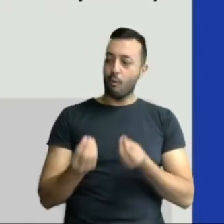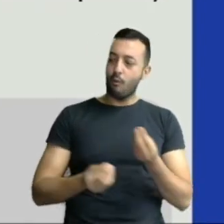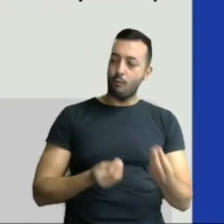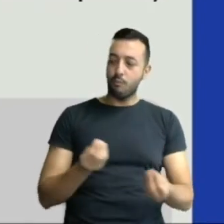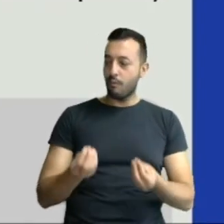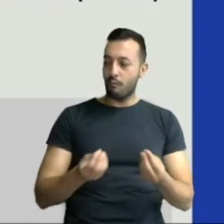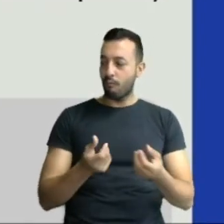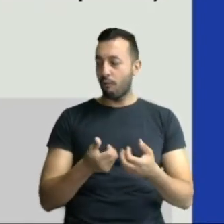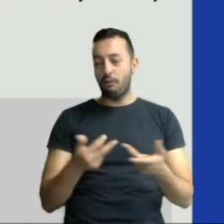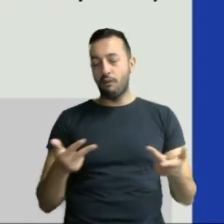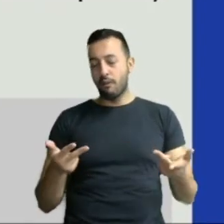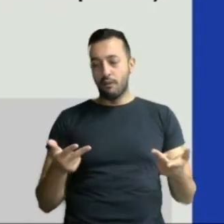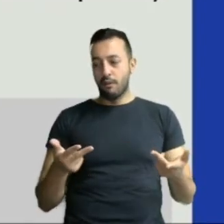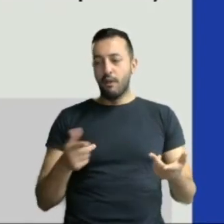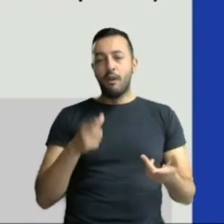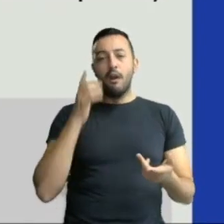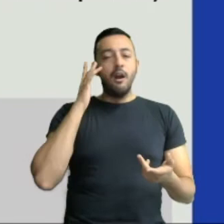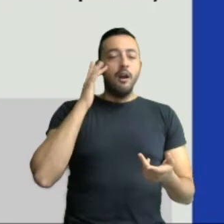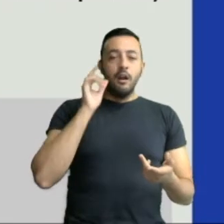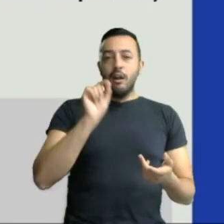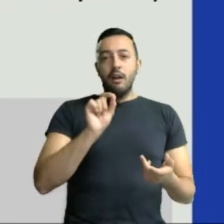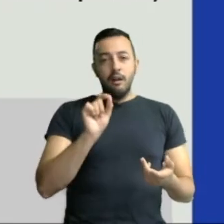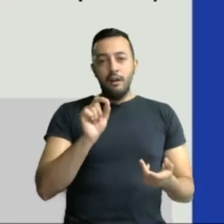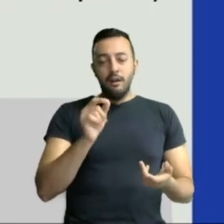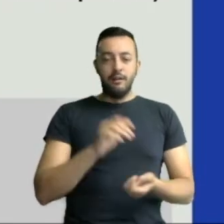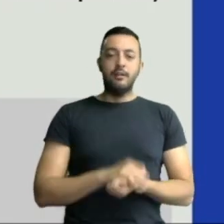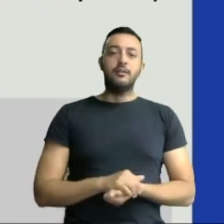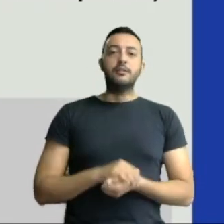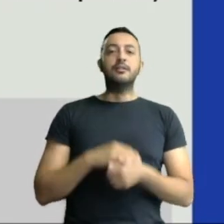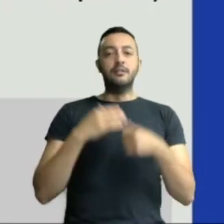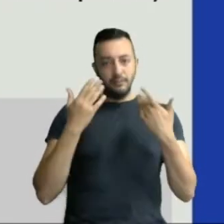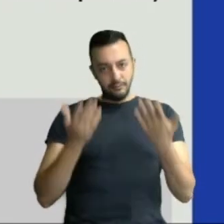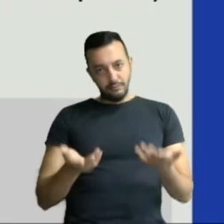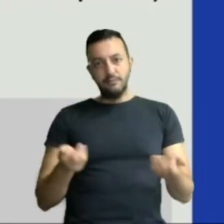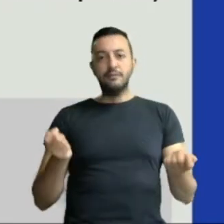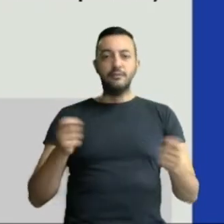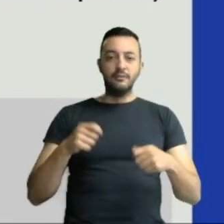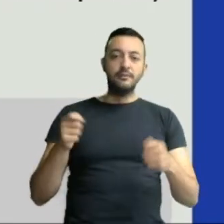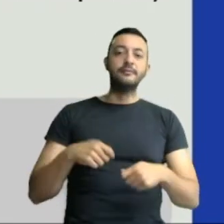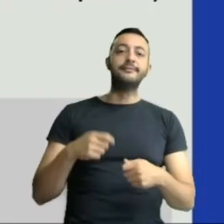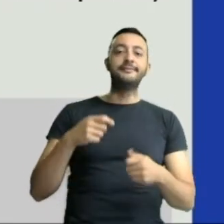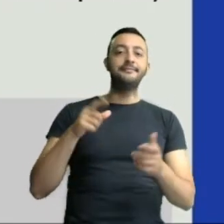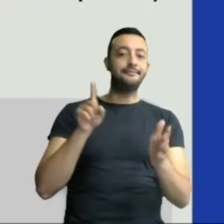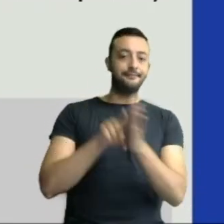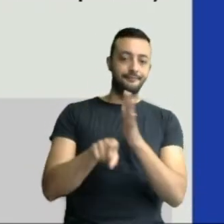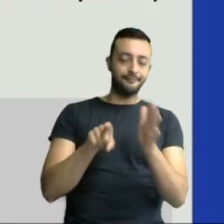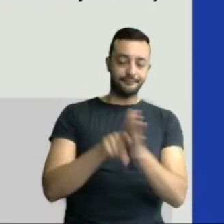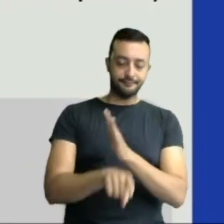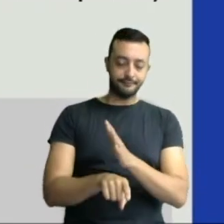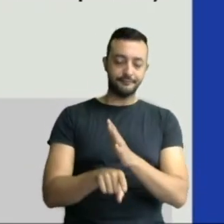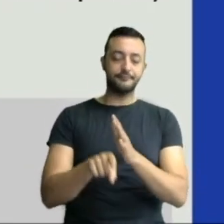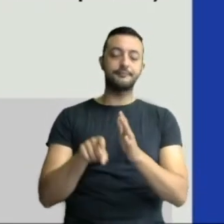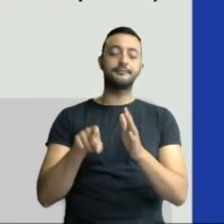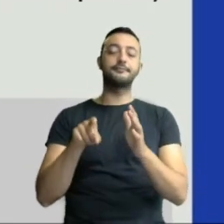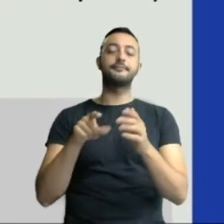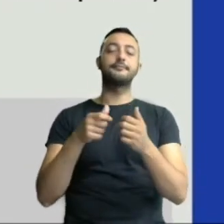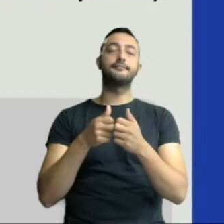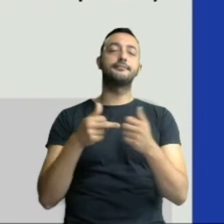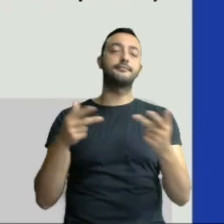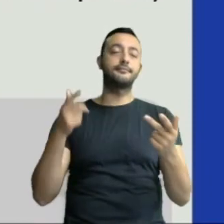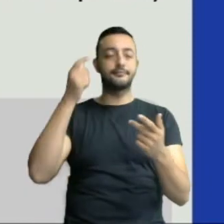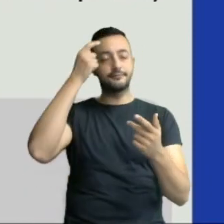são, como eram. O que achou? What like? Então, ele serve o quê? Para questionar acerca de